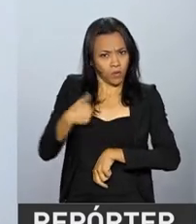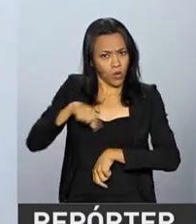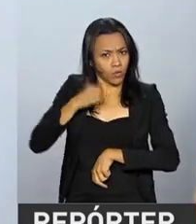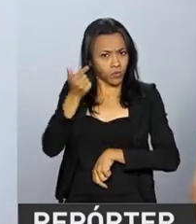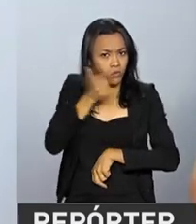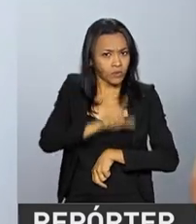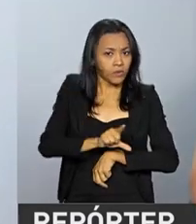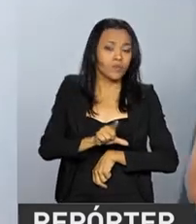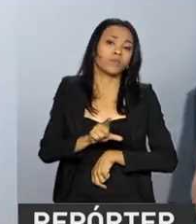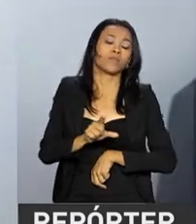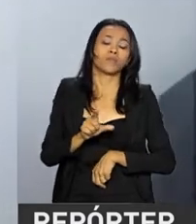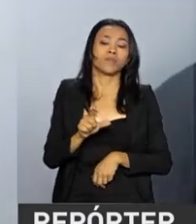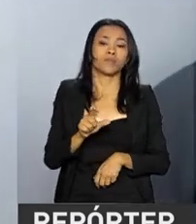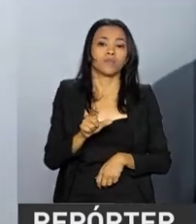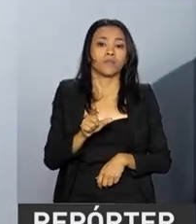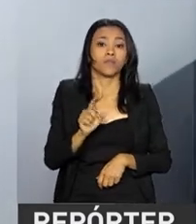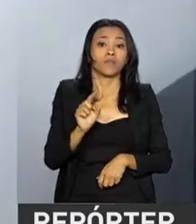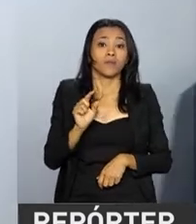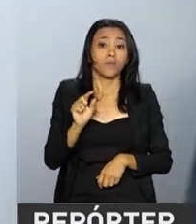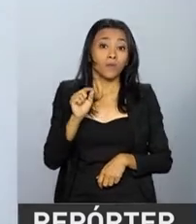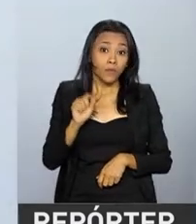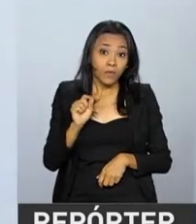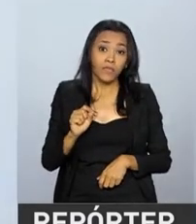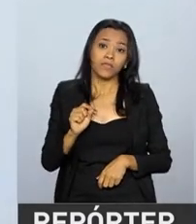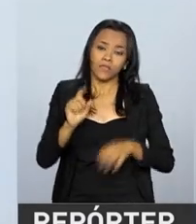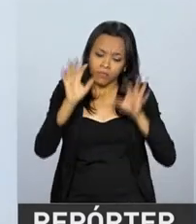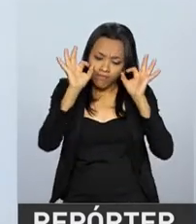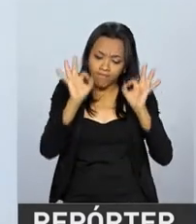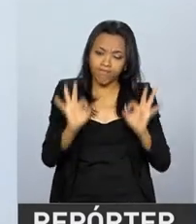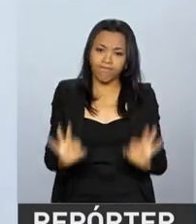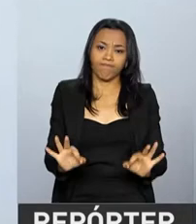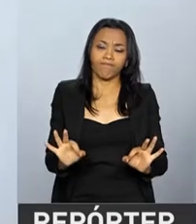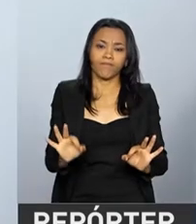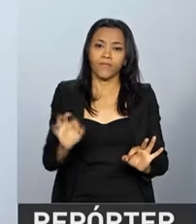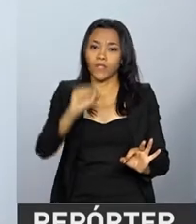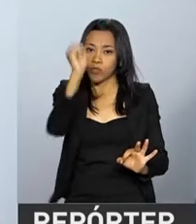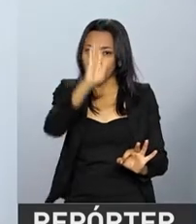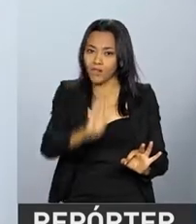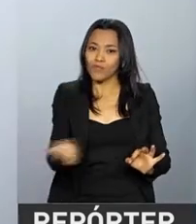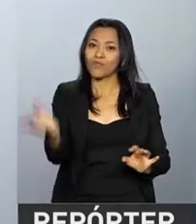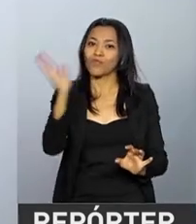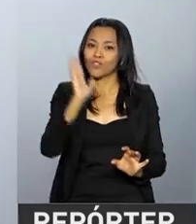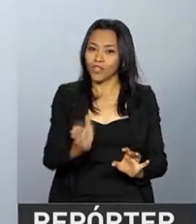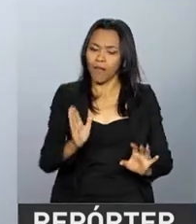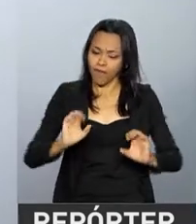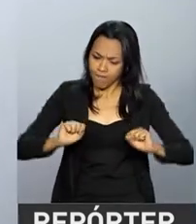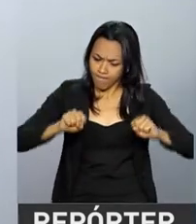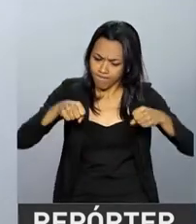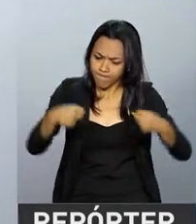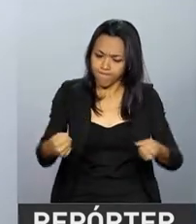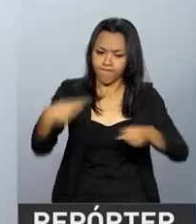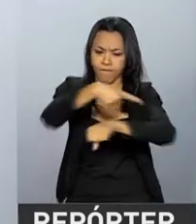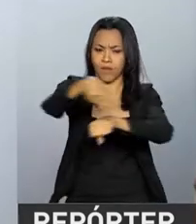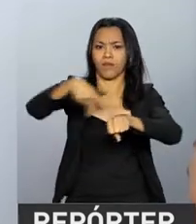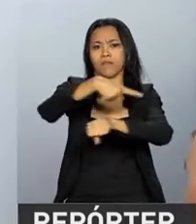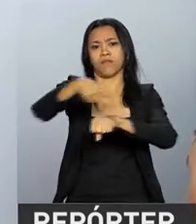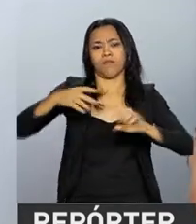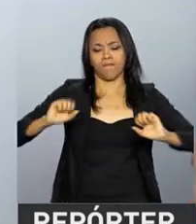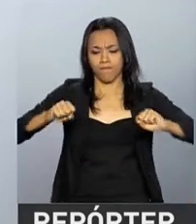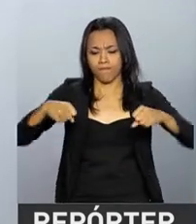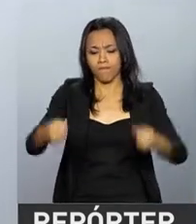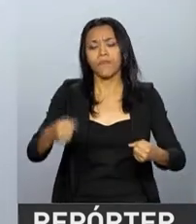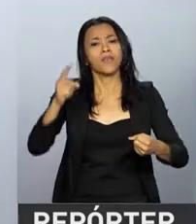soltar de maneira muito afirmativa que o brasil voltou ea volta do brasil é a